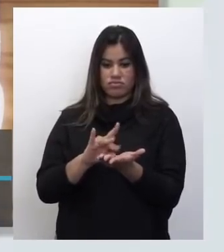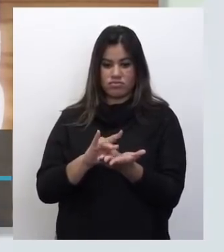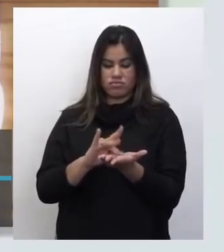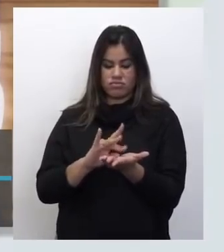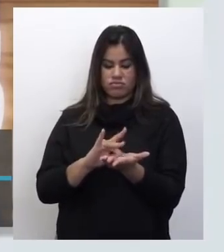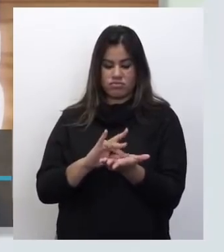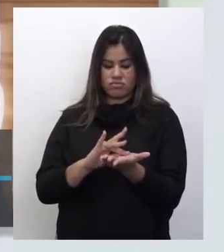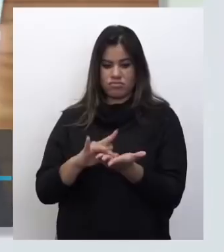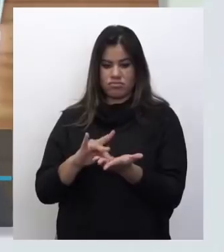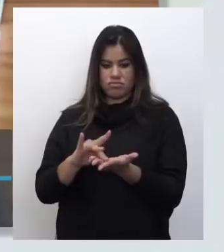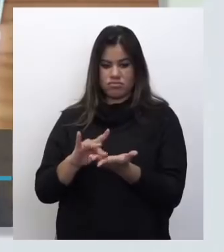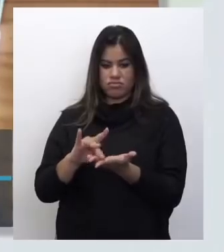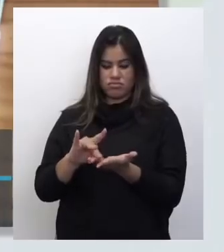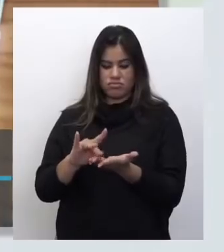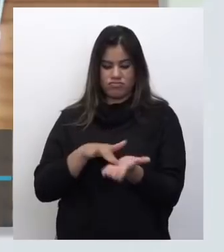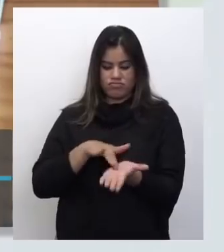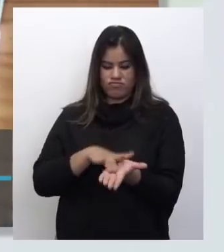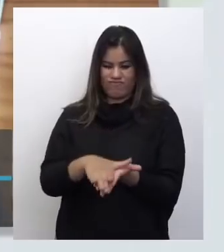cartão